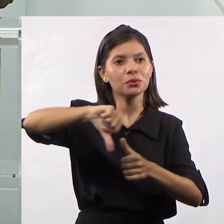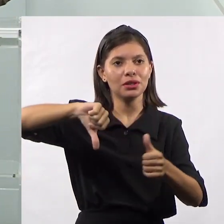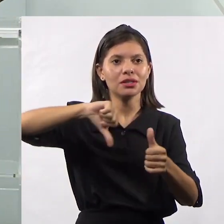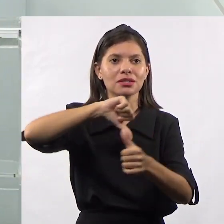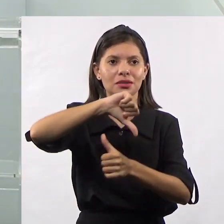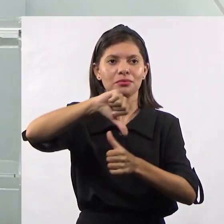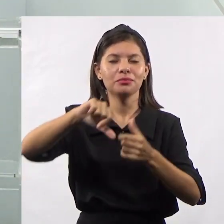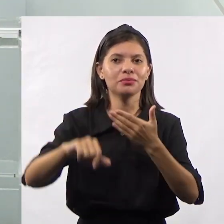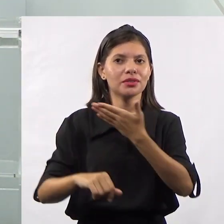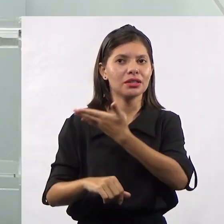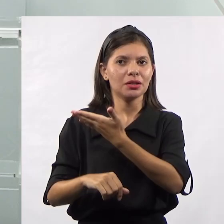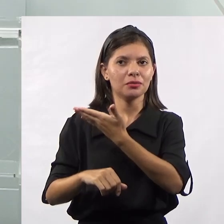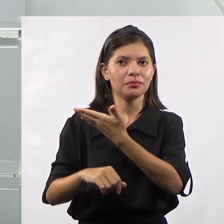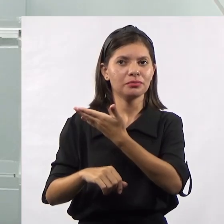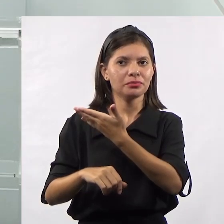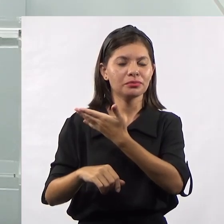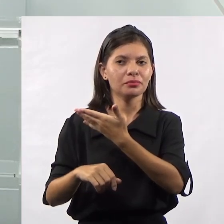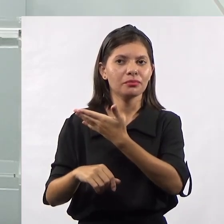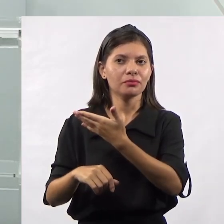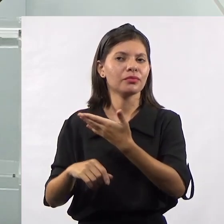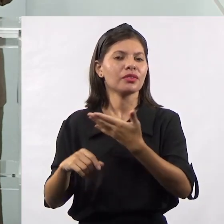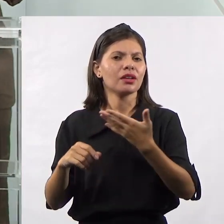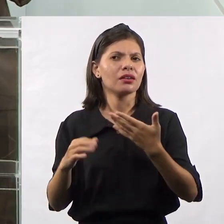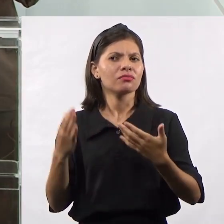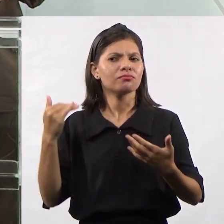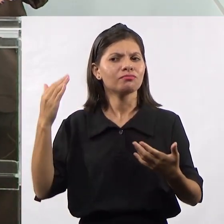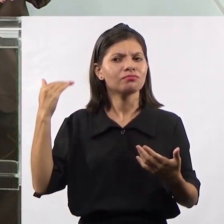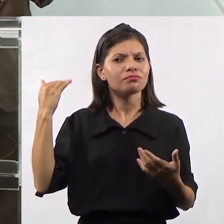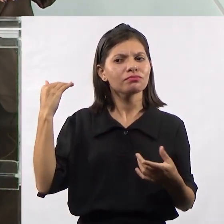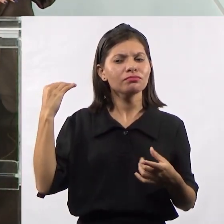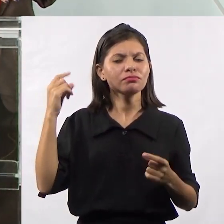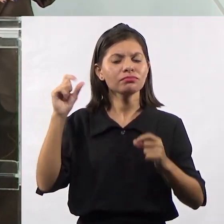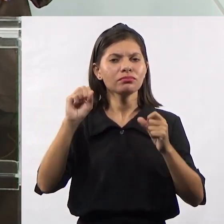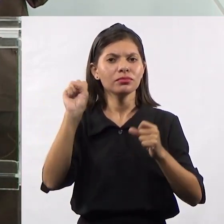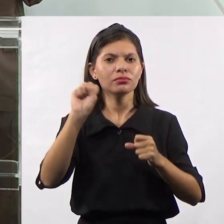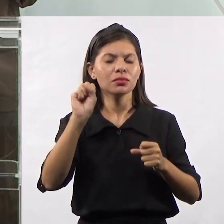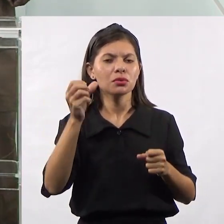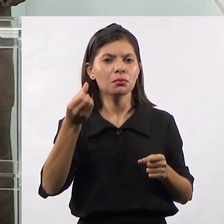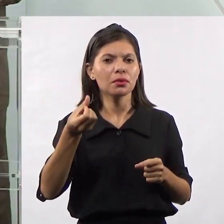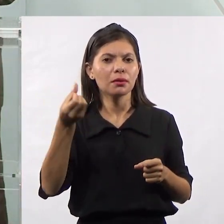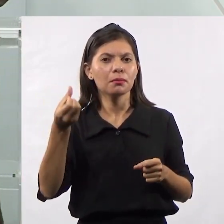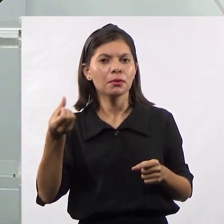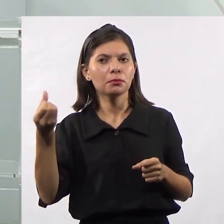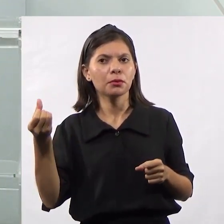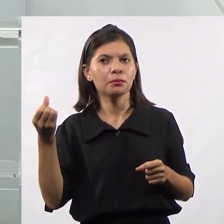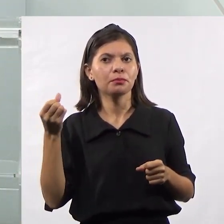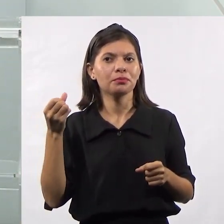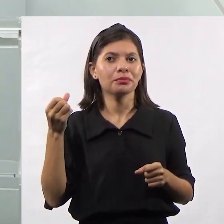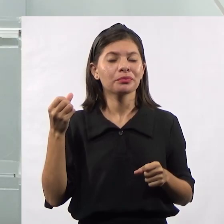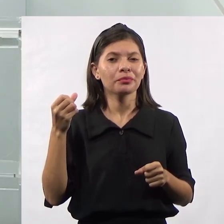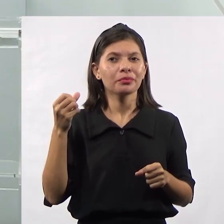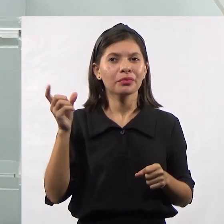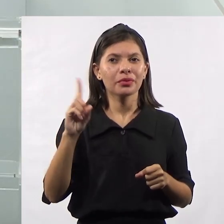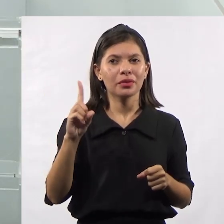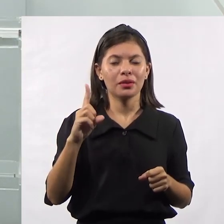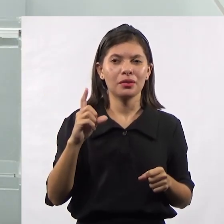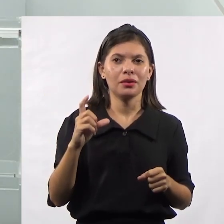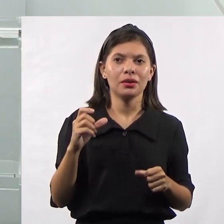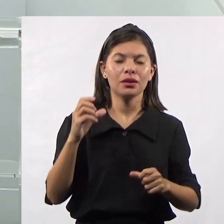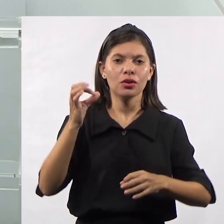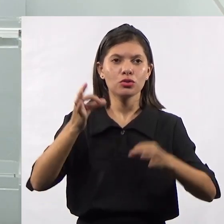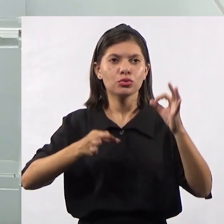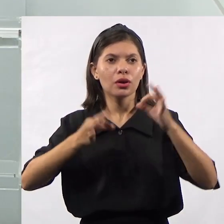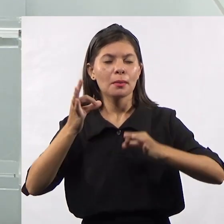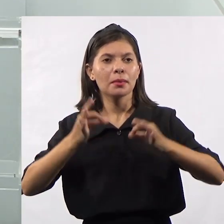modificação substancial se comparar com a 8666, tá? Porque primeiro a gente tem o julgamento e